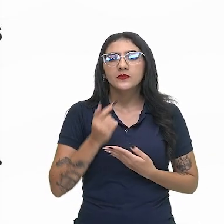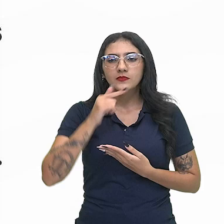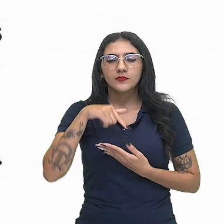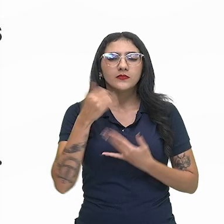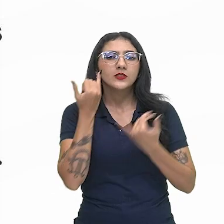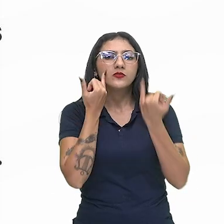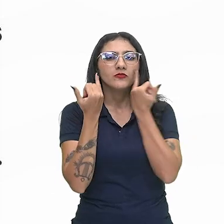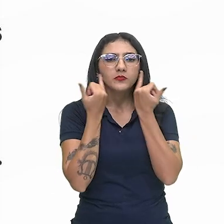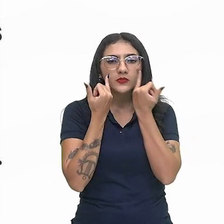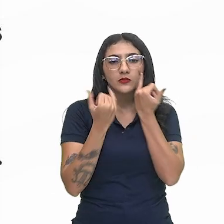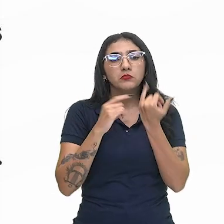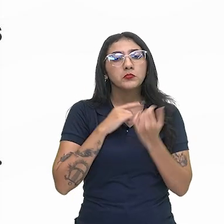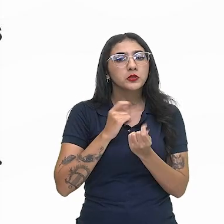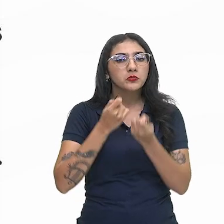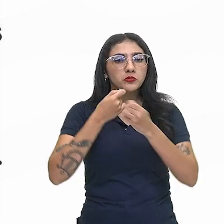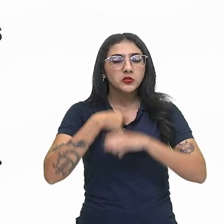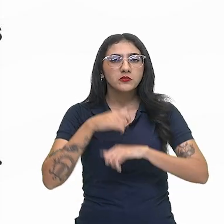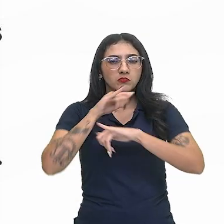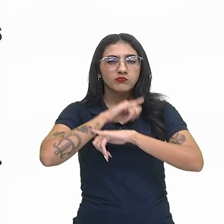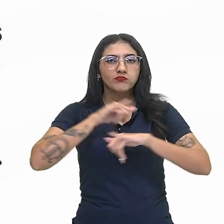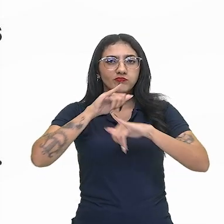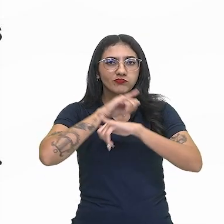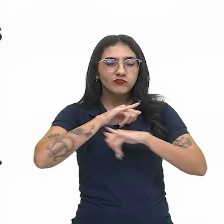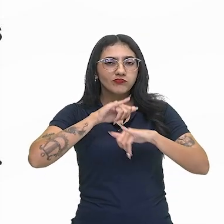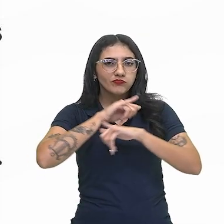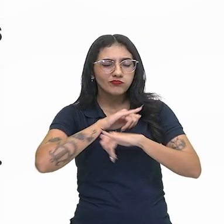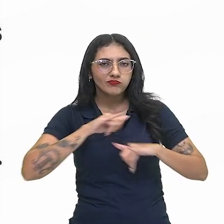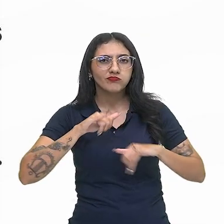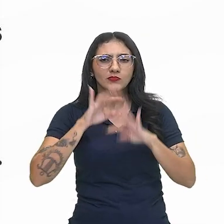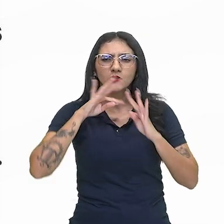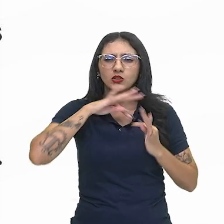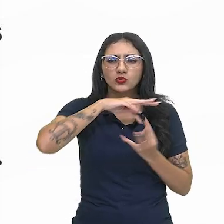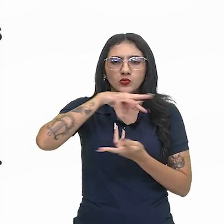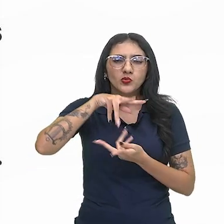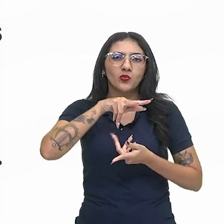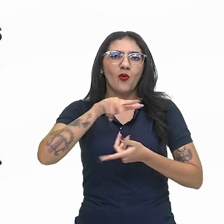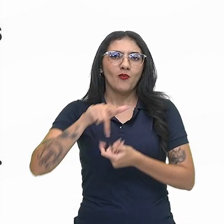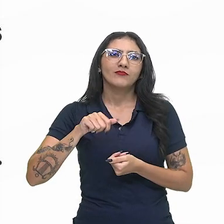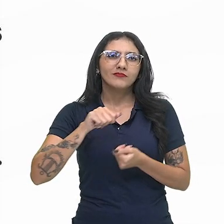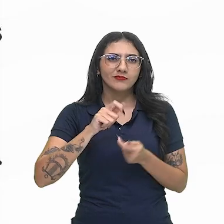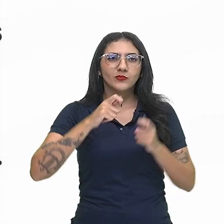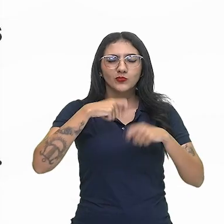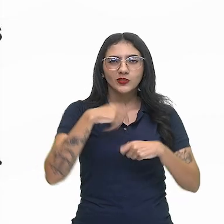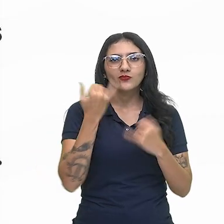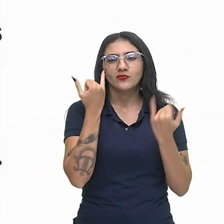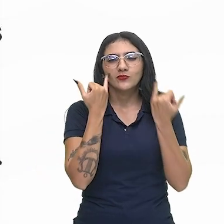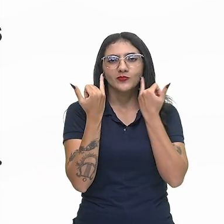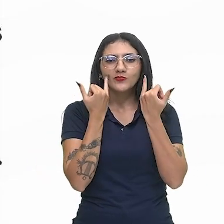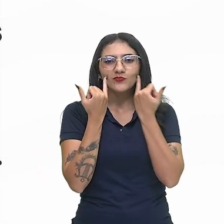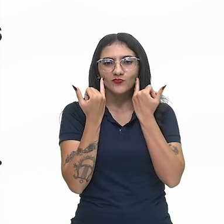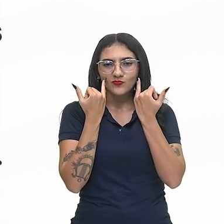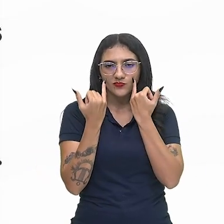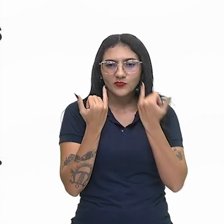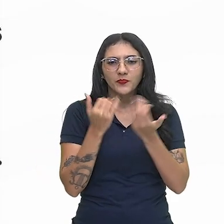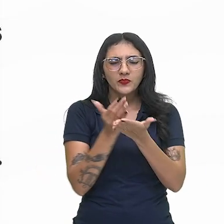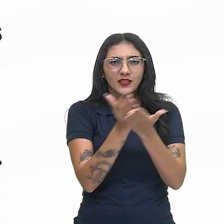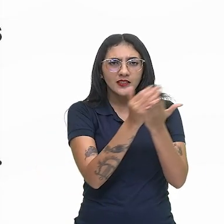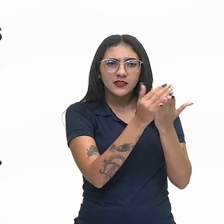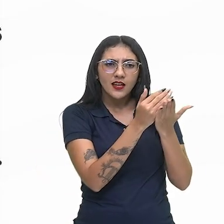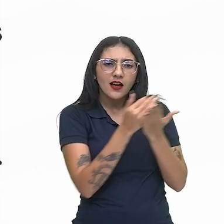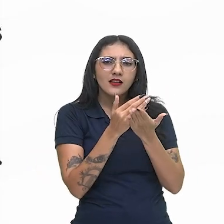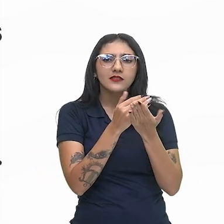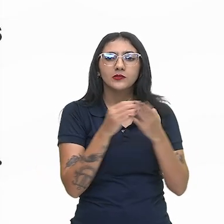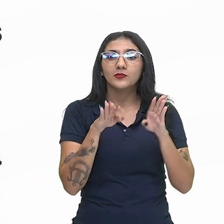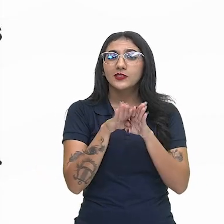são disponibilizados para todo mundo. São disponibilizados dados